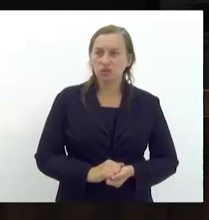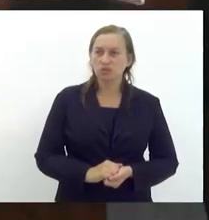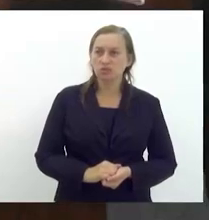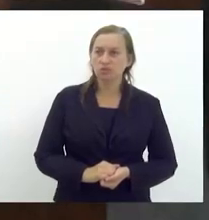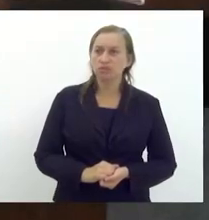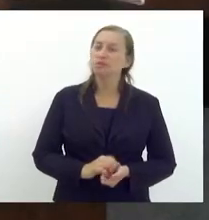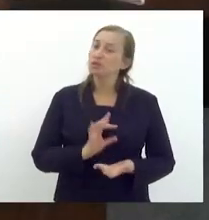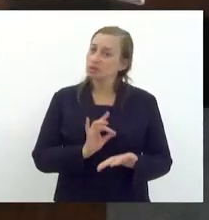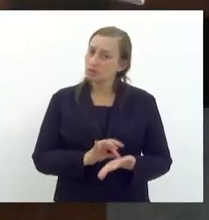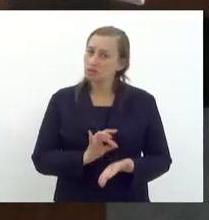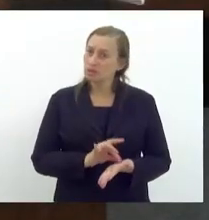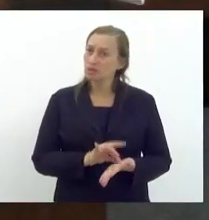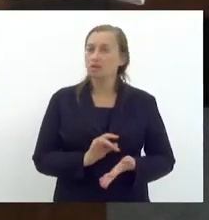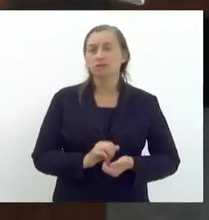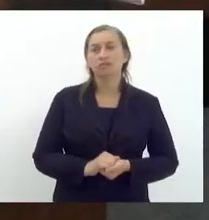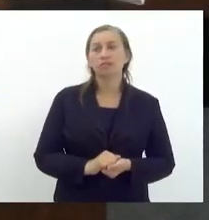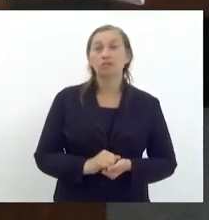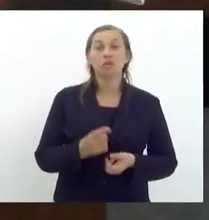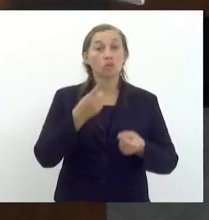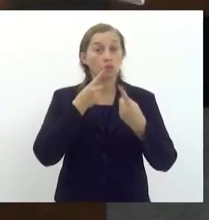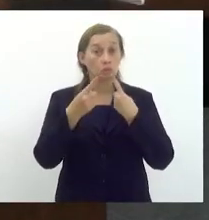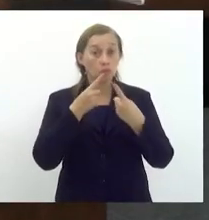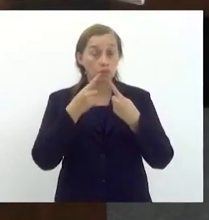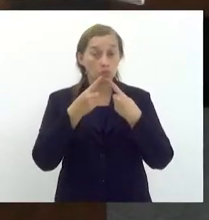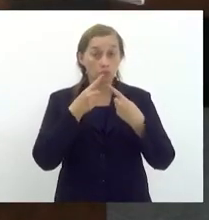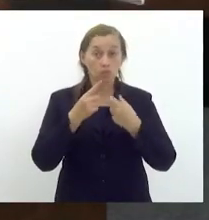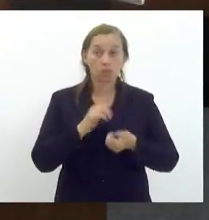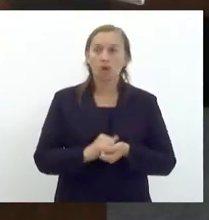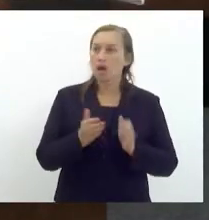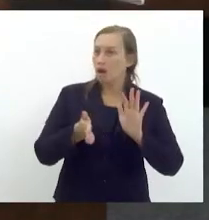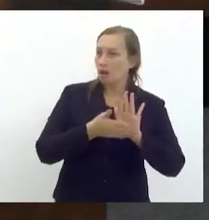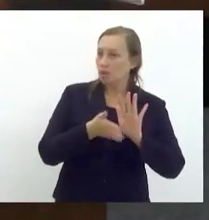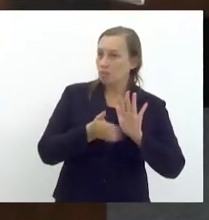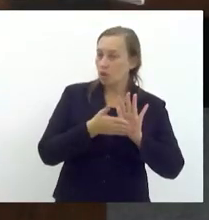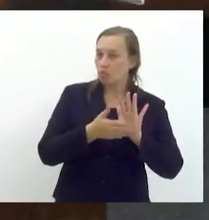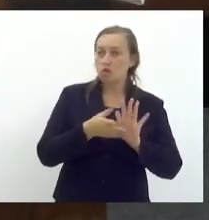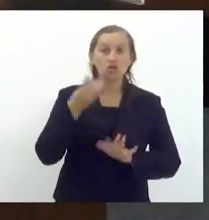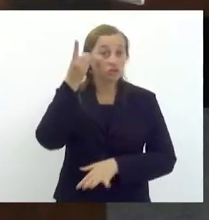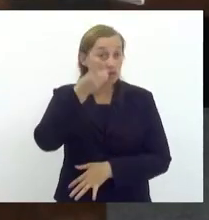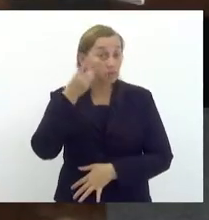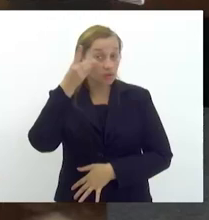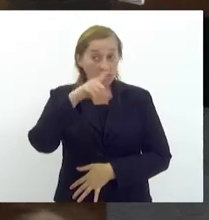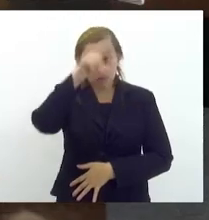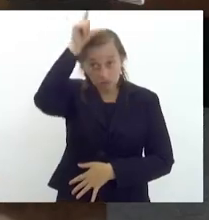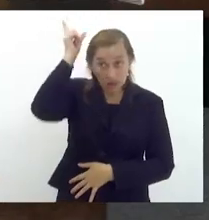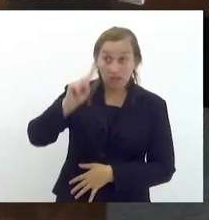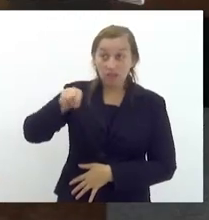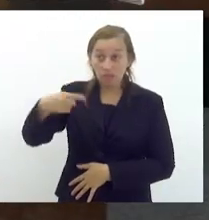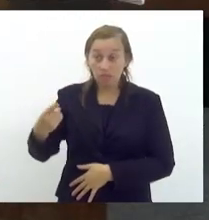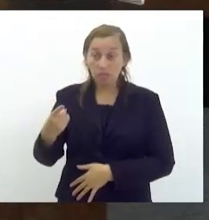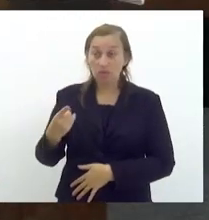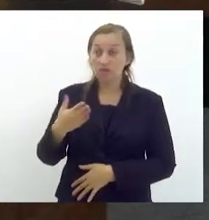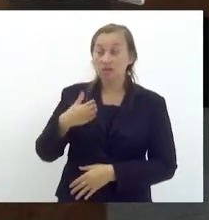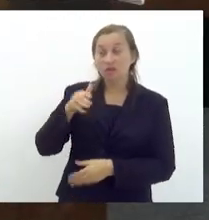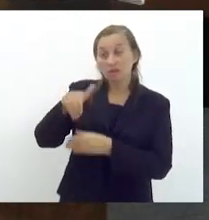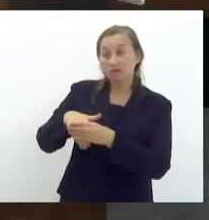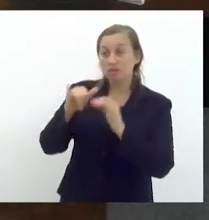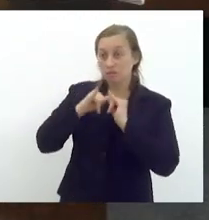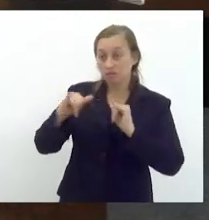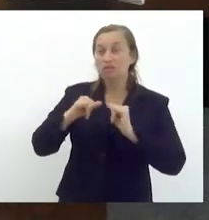eu vou eu vou discutir a proposta colocada pelo Deputado Municipal ao mesmo tempo Presidente